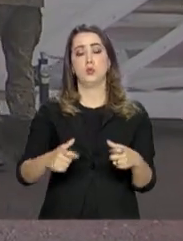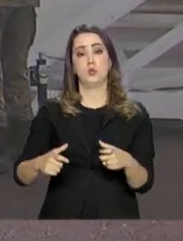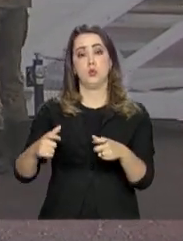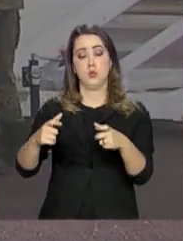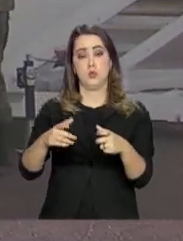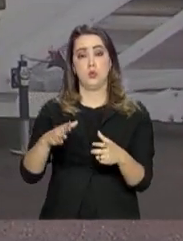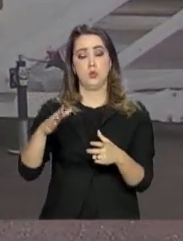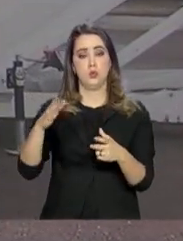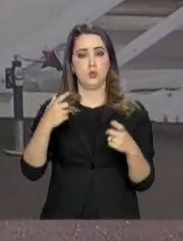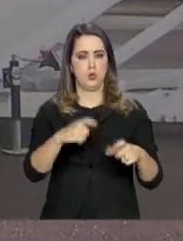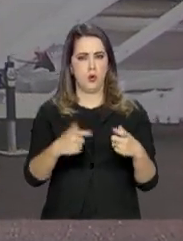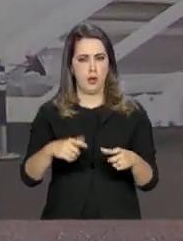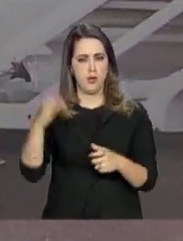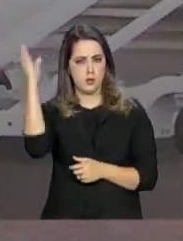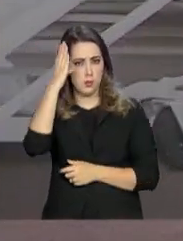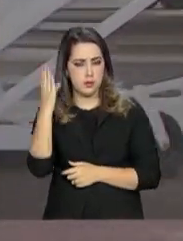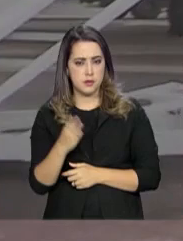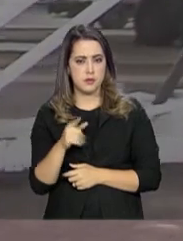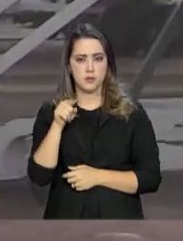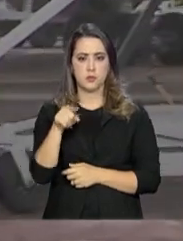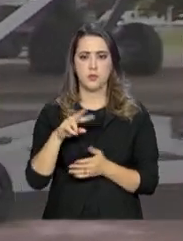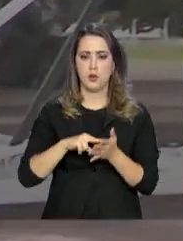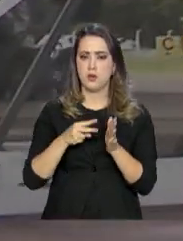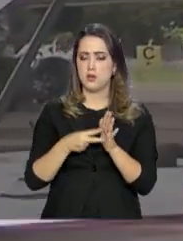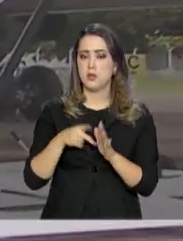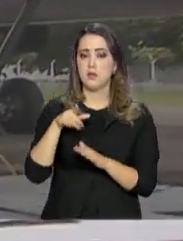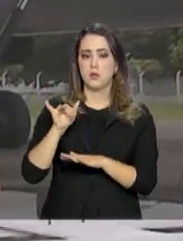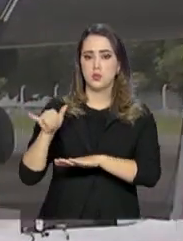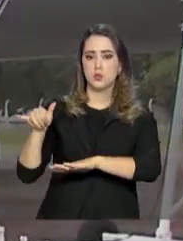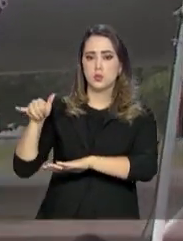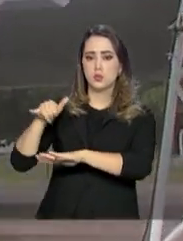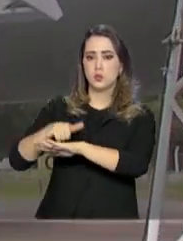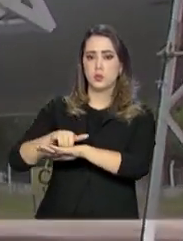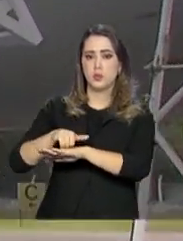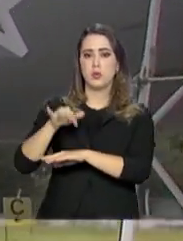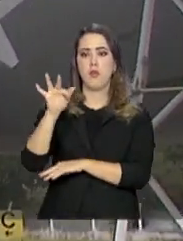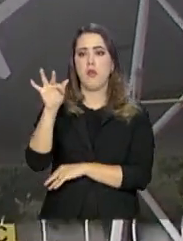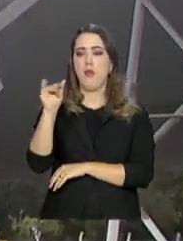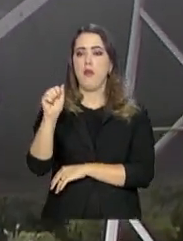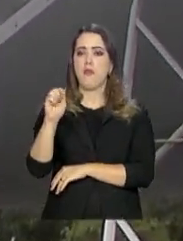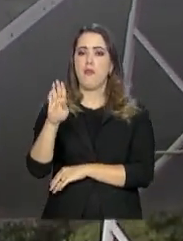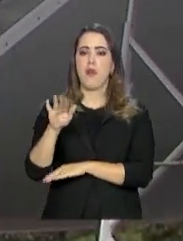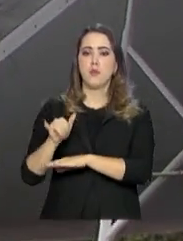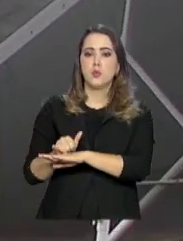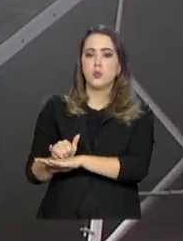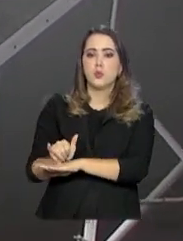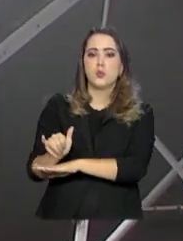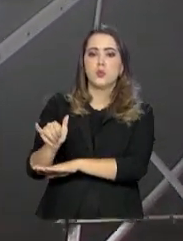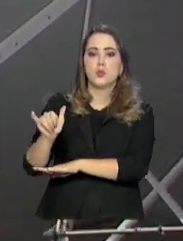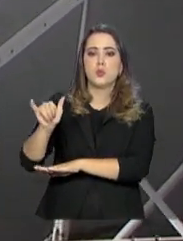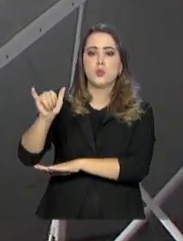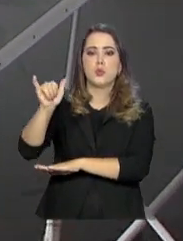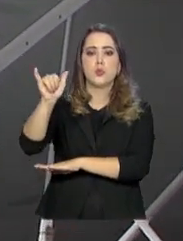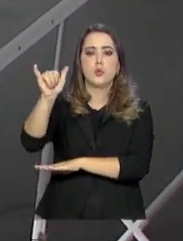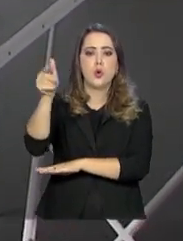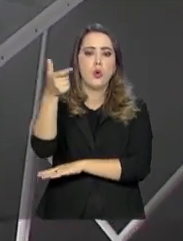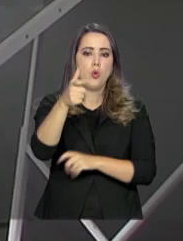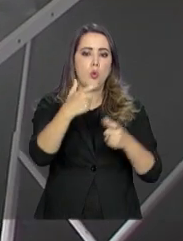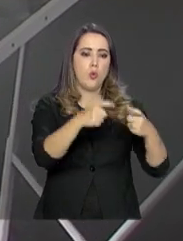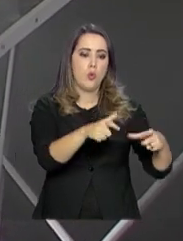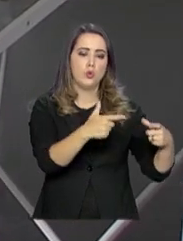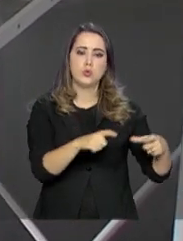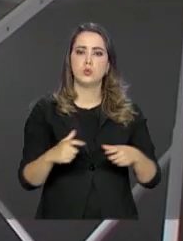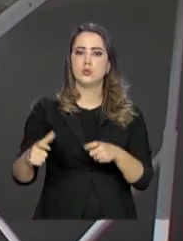Brasil. Ou seja, eles vão seguir nesse avião da Força Aérea Brasileira para outras regiões do país, em busca